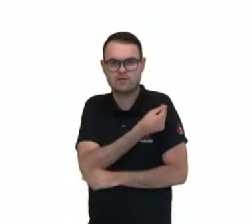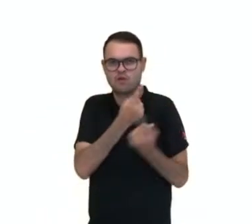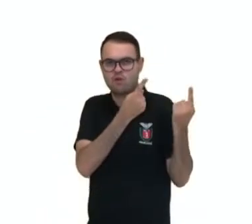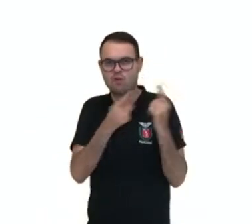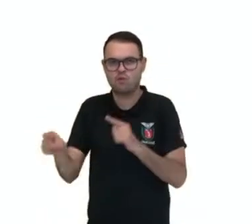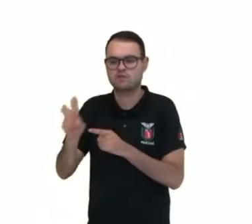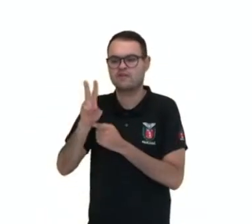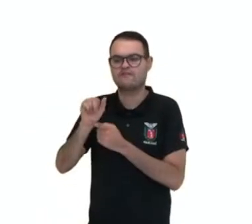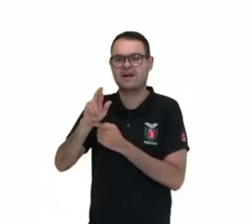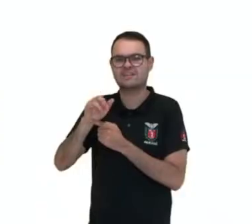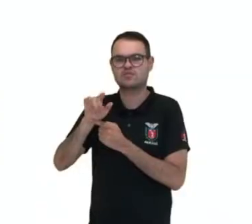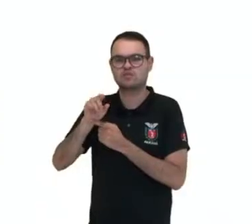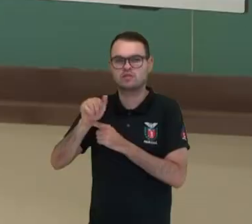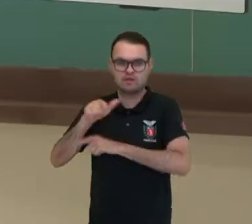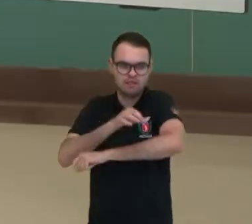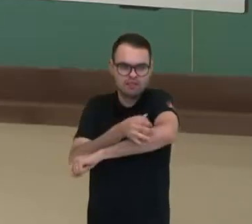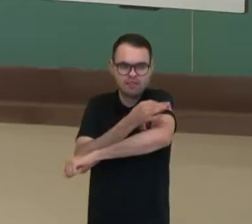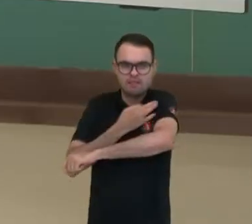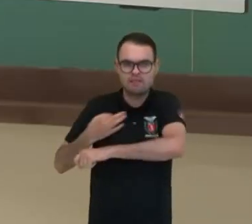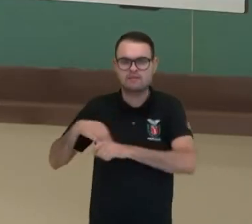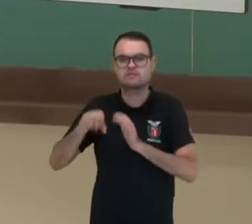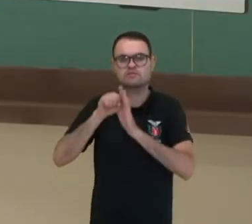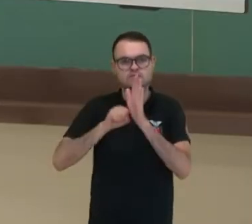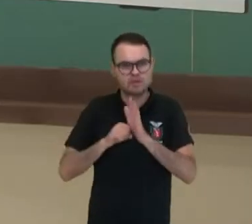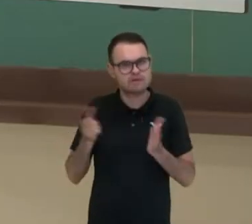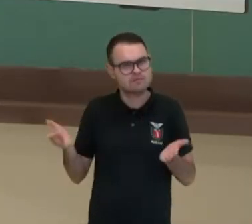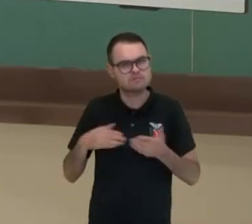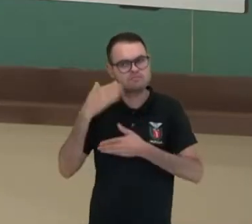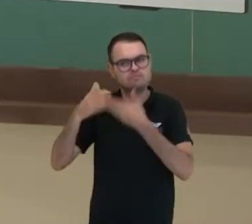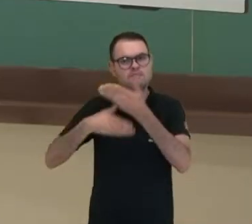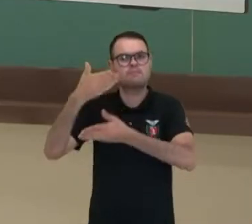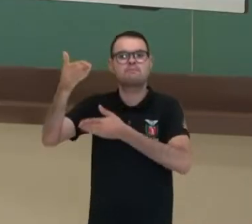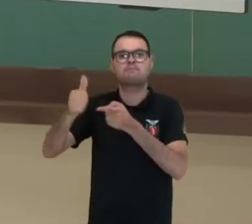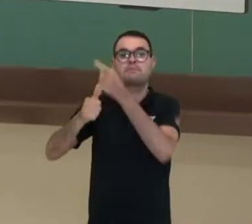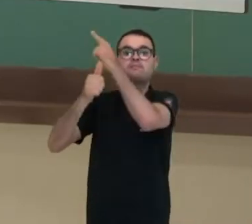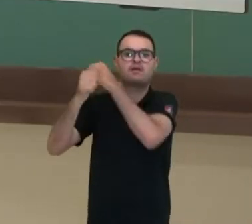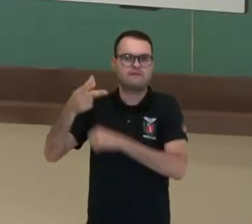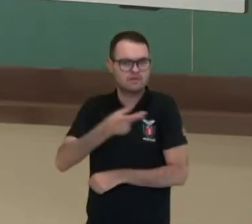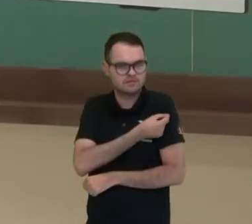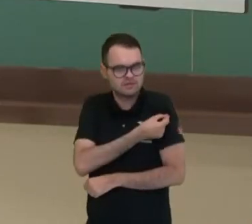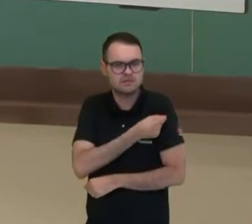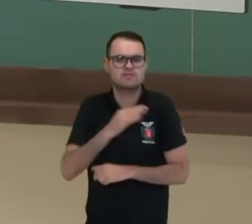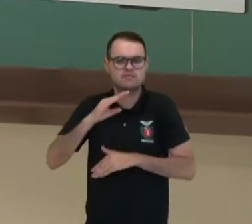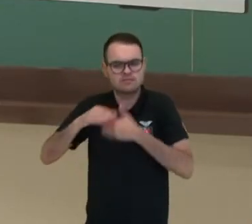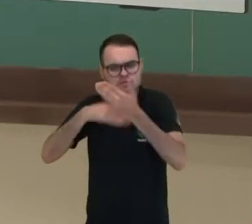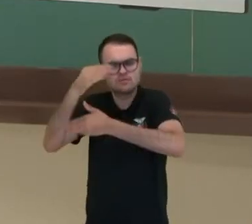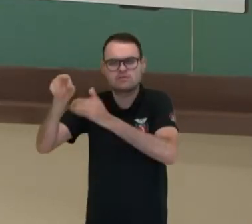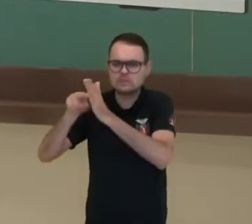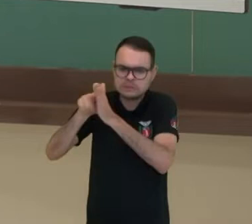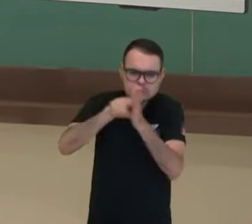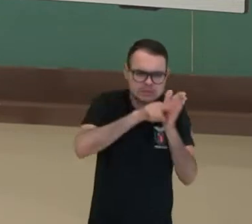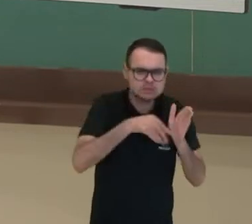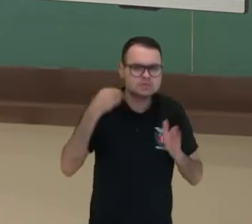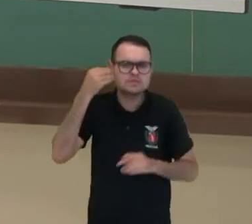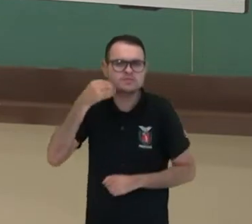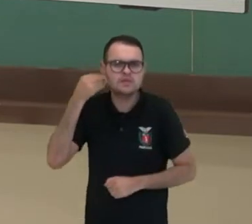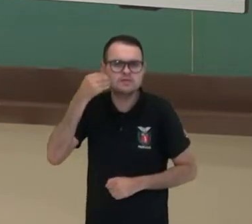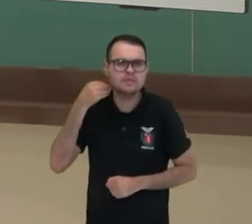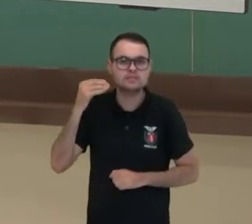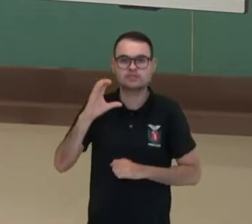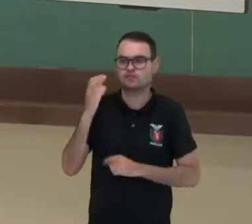em 1789. Foi a primeira vacina desenvolvida. E isso foi desenvolvido através de um processo de experimentação